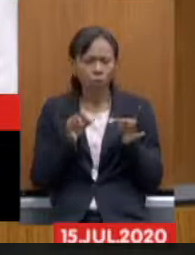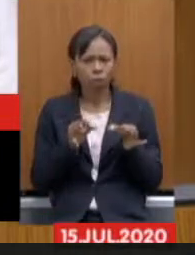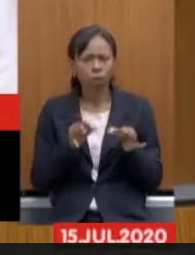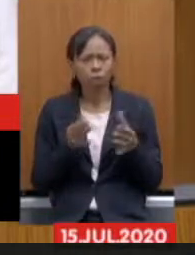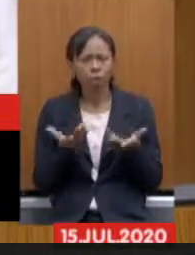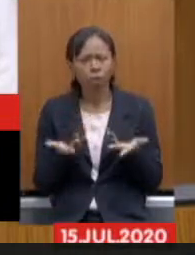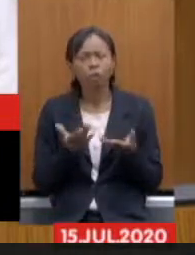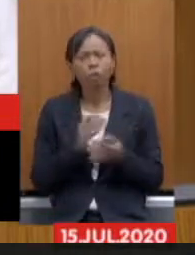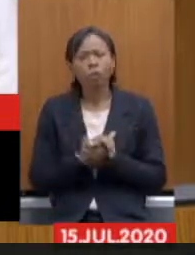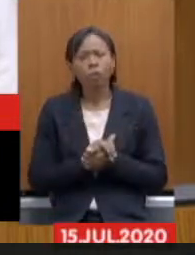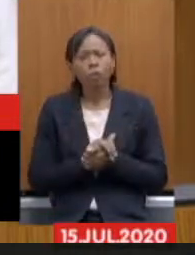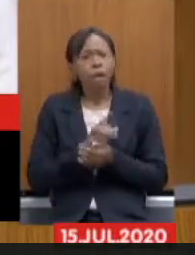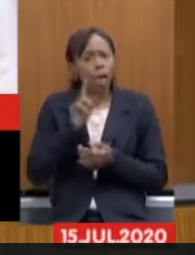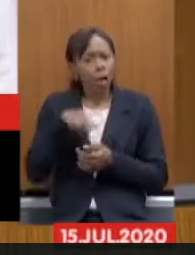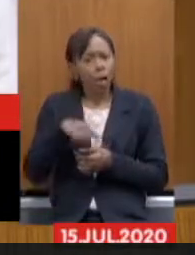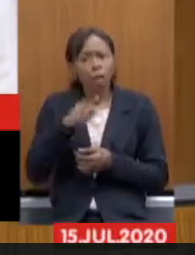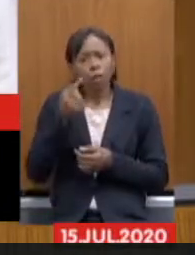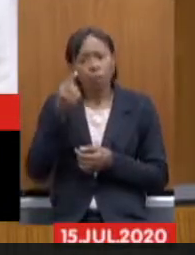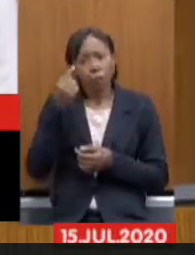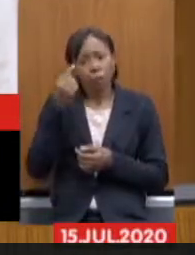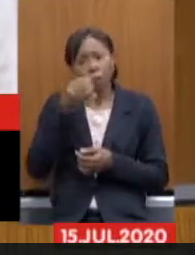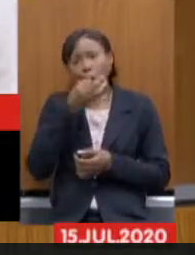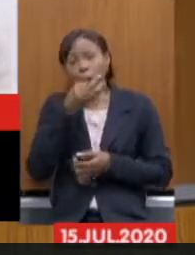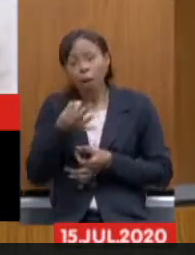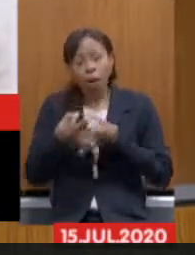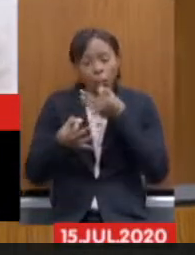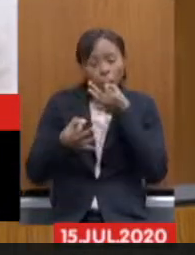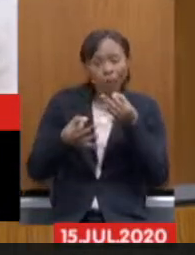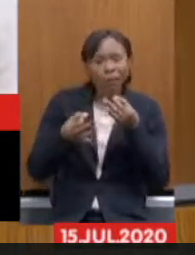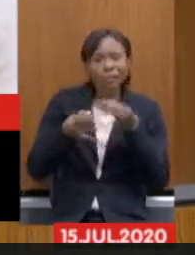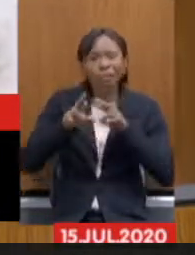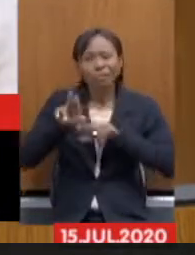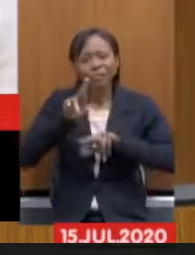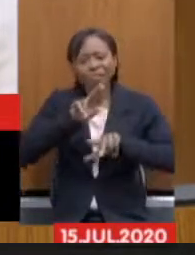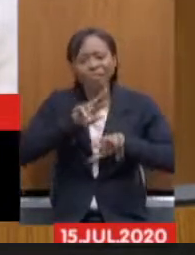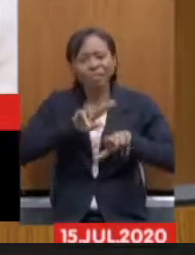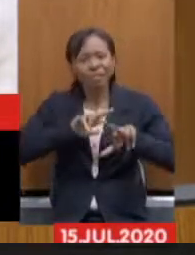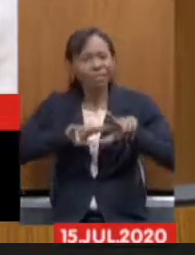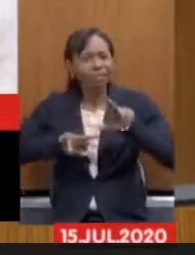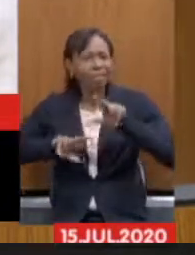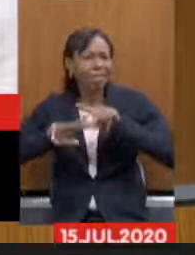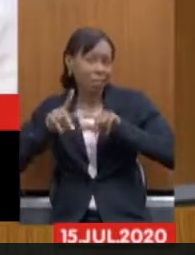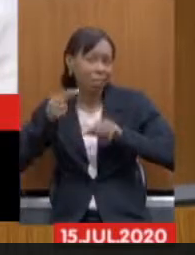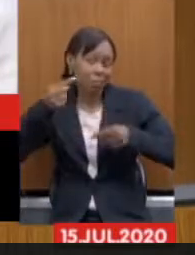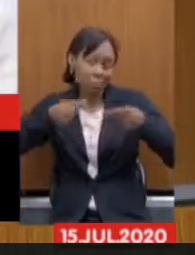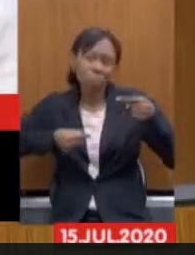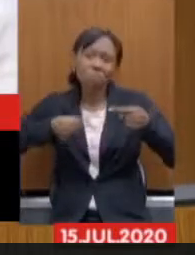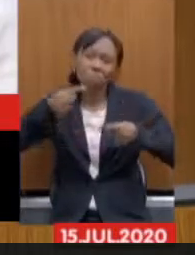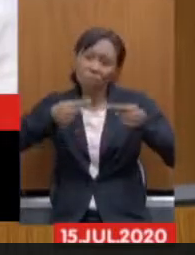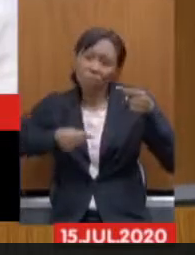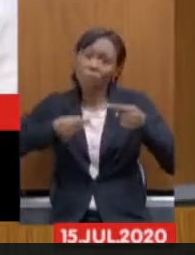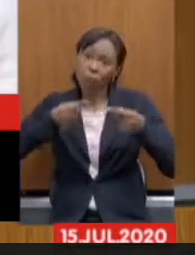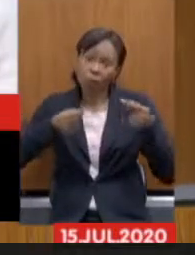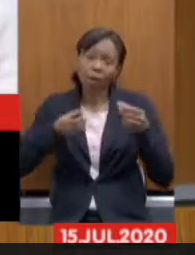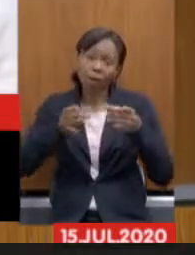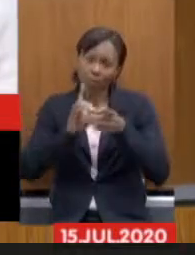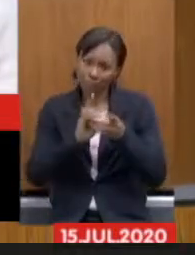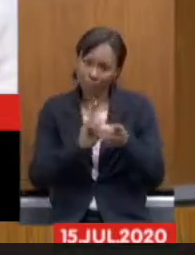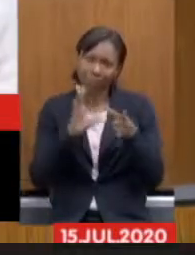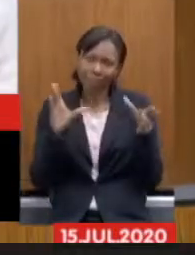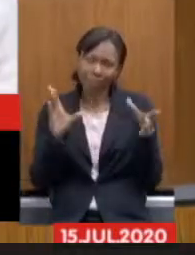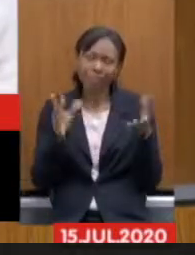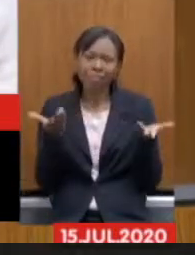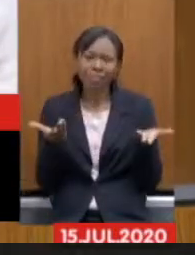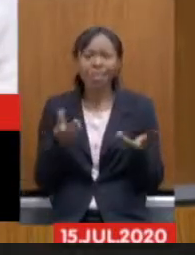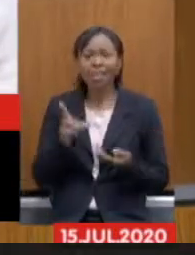são exatamente as ideias diferentes que fazem surgir o debate né e que criam a democracia denise